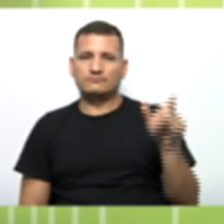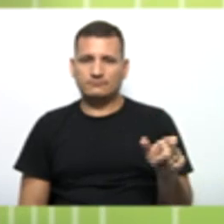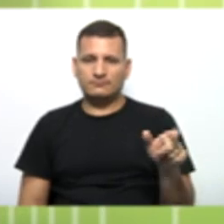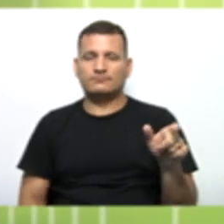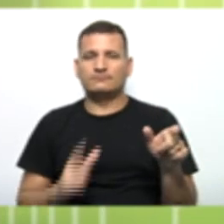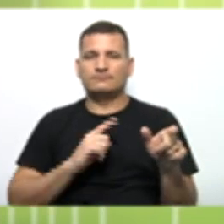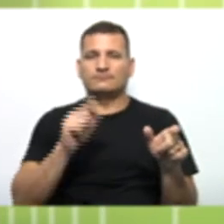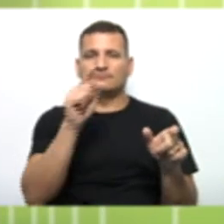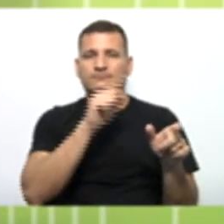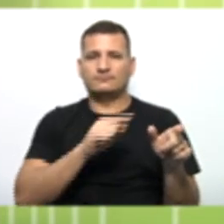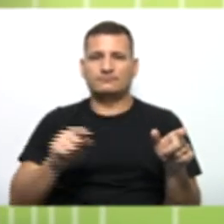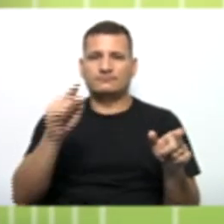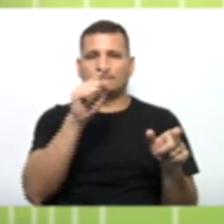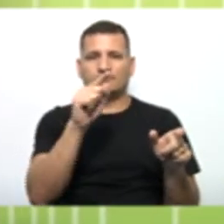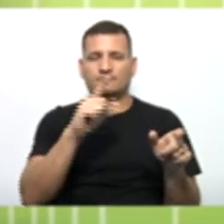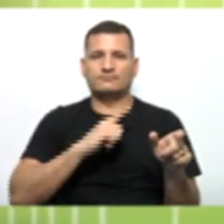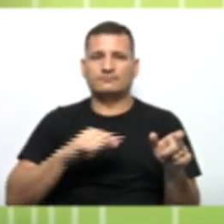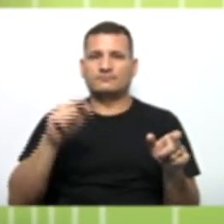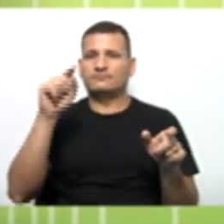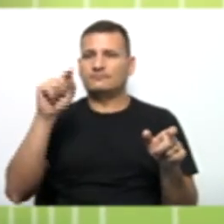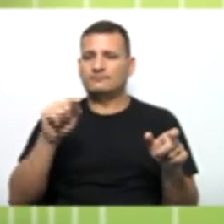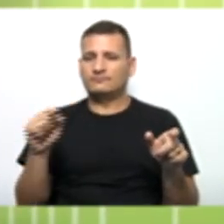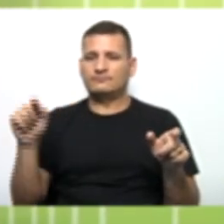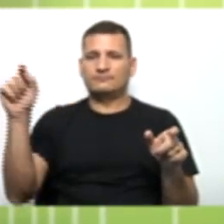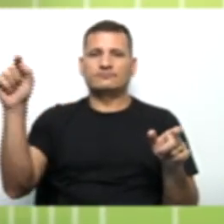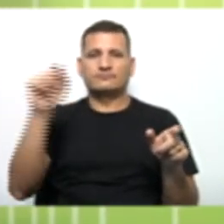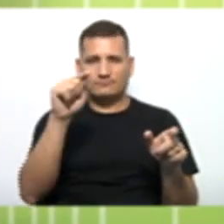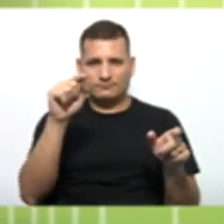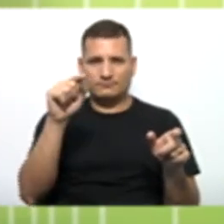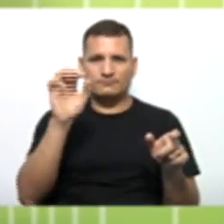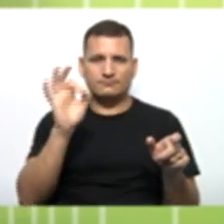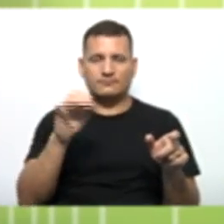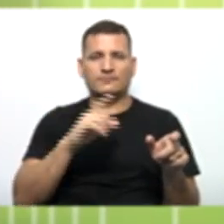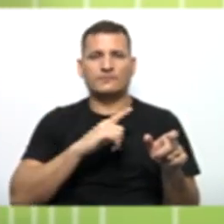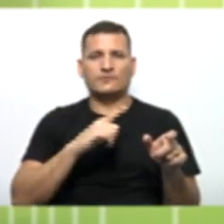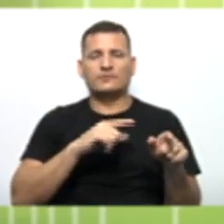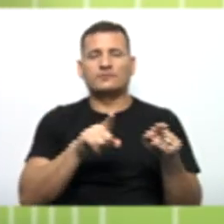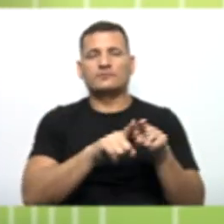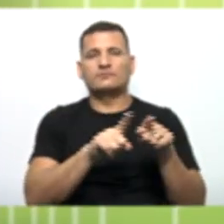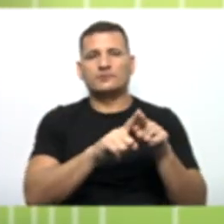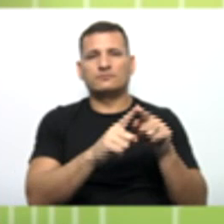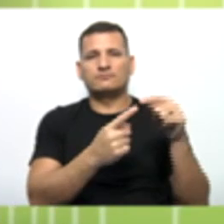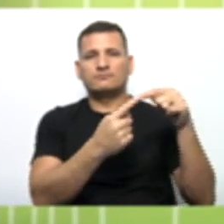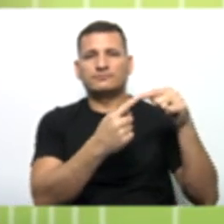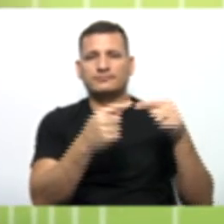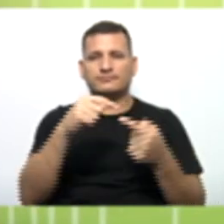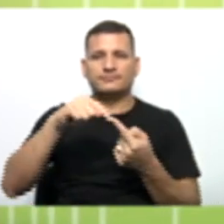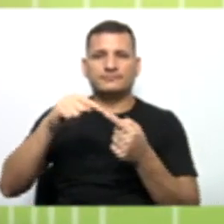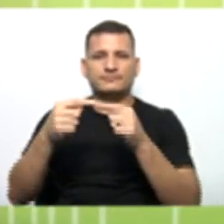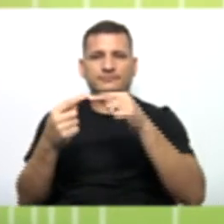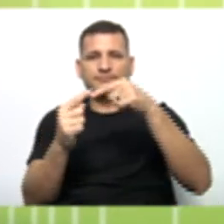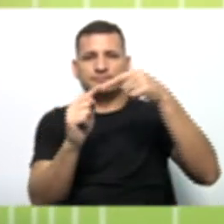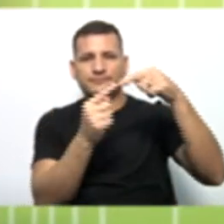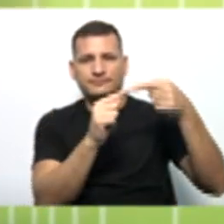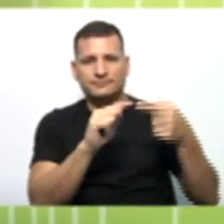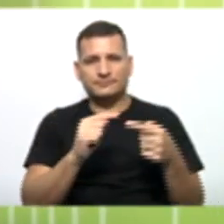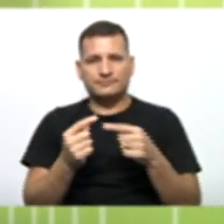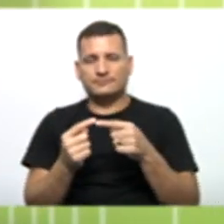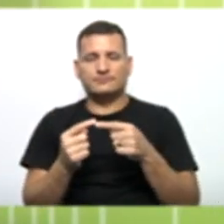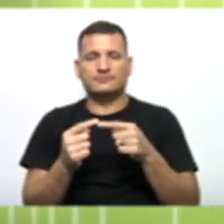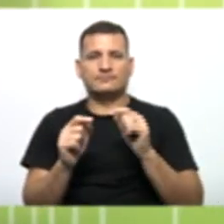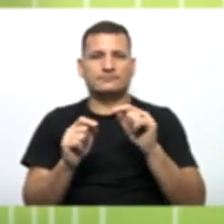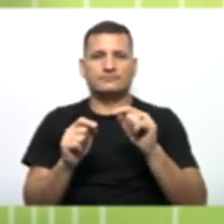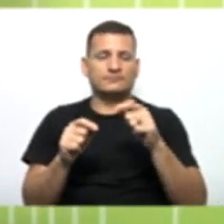do sistema, certo? Tem as associações, certo? Aonde que você vai precisar